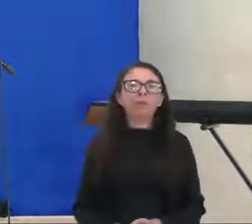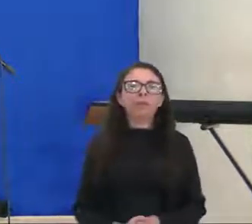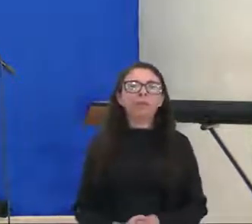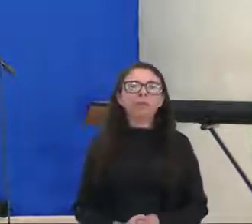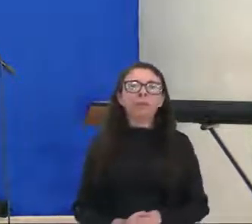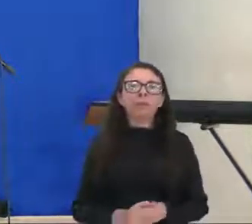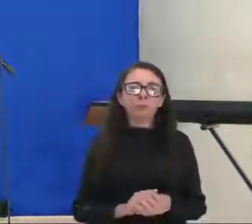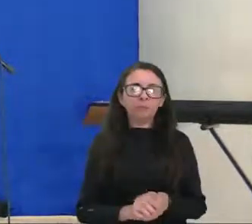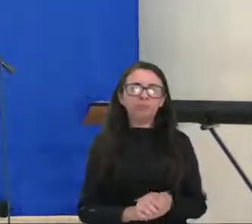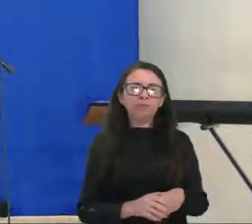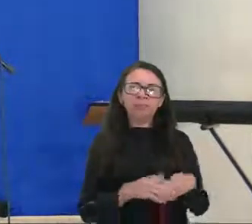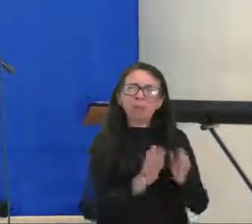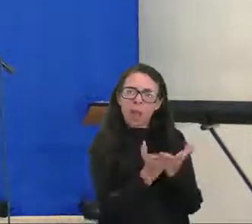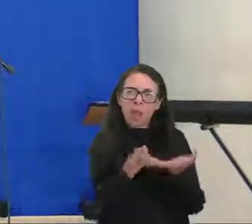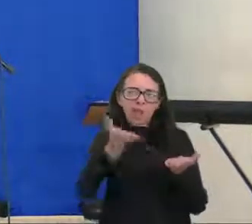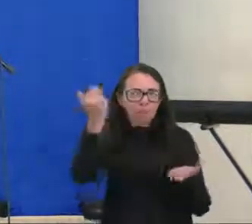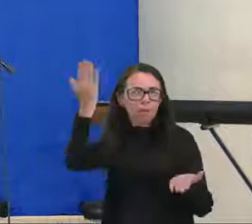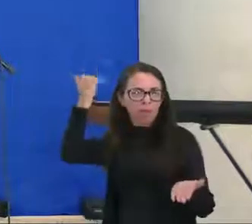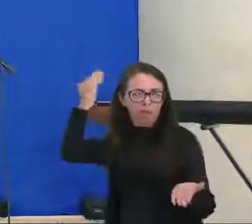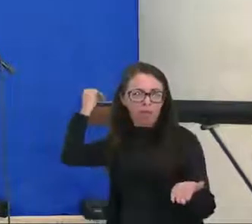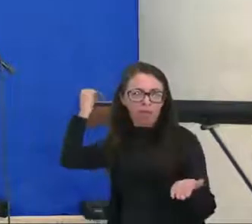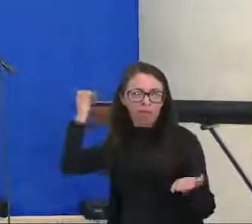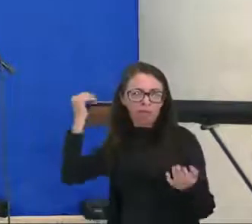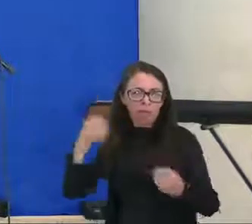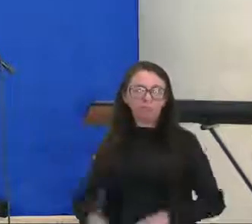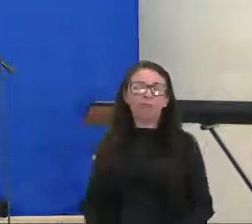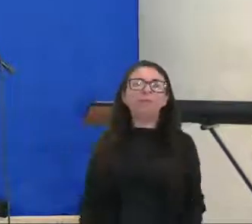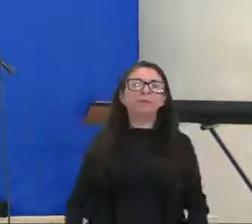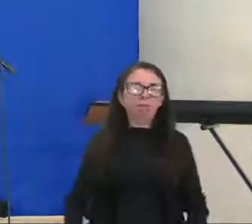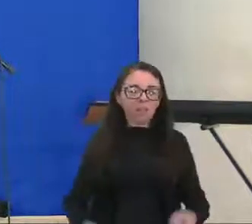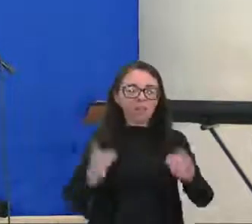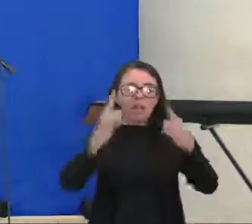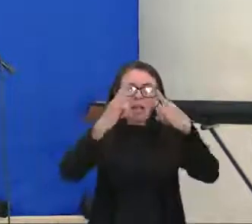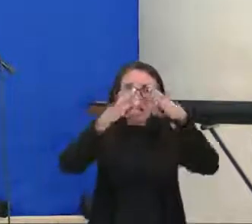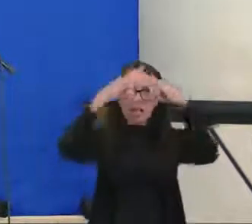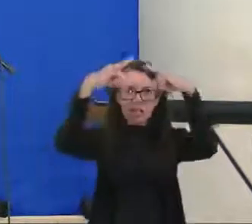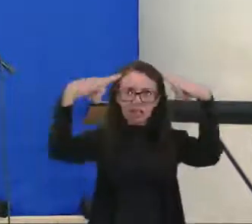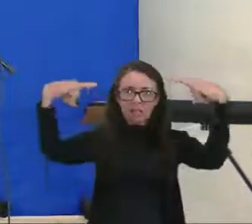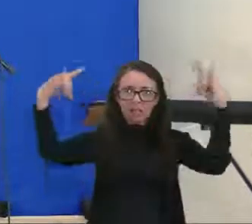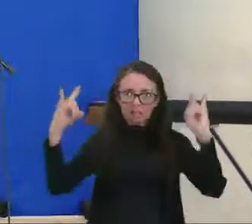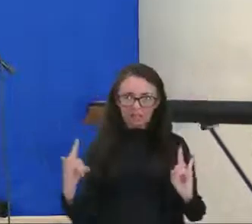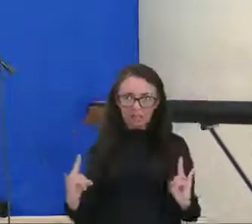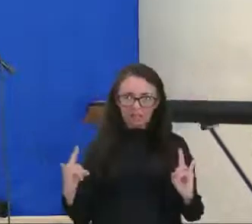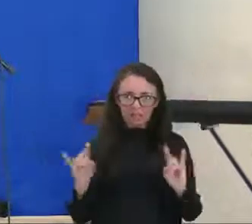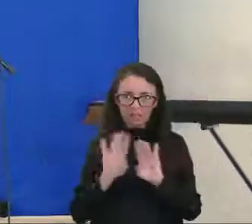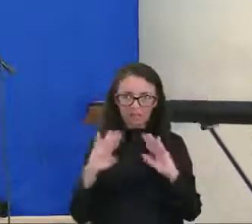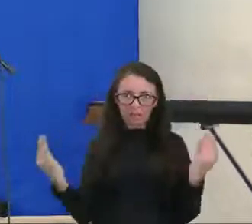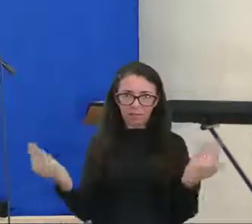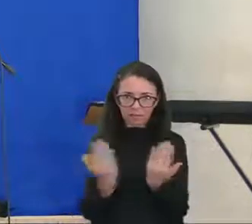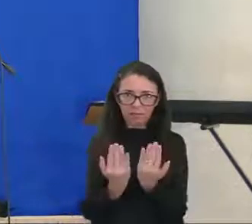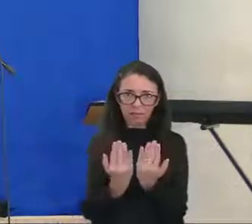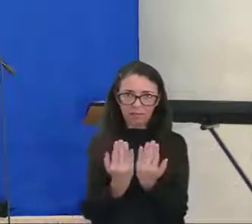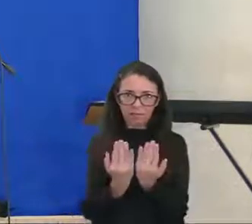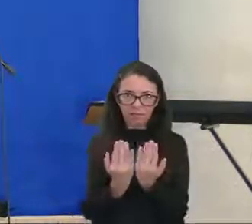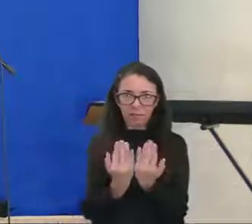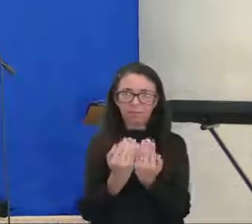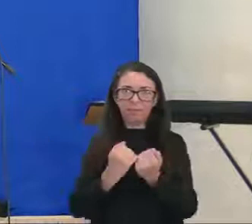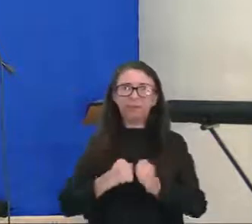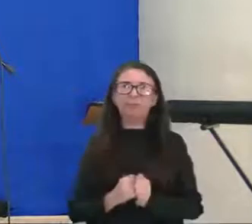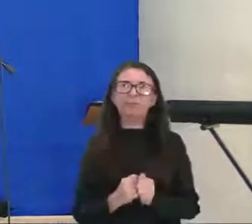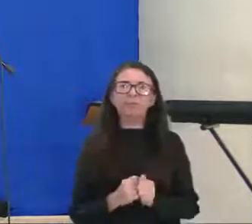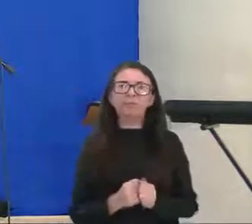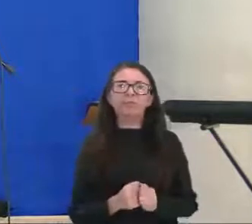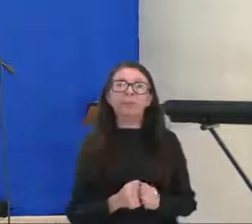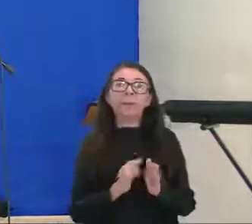detalhes bem específicos sobre como ele deveria construir o tabernáculo. Está em Êxodo. Os irmãos que querem ter